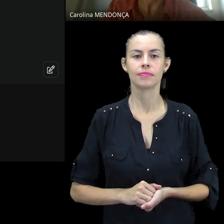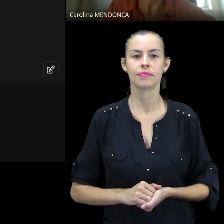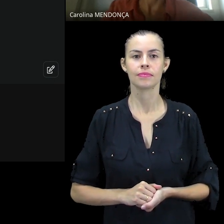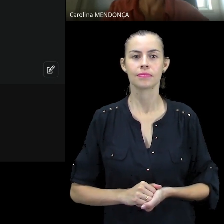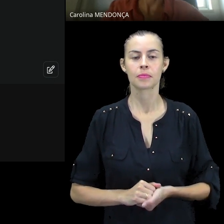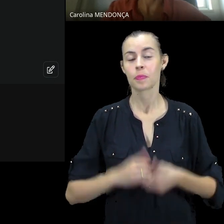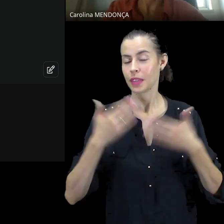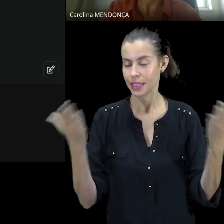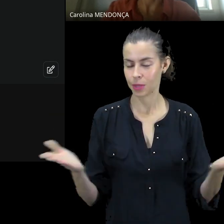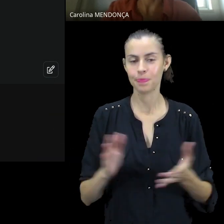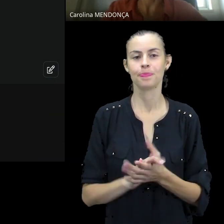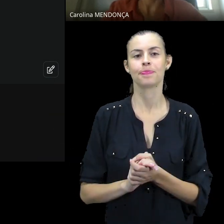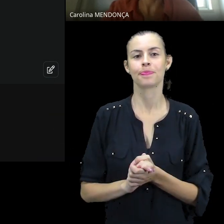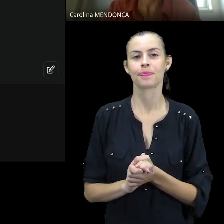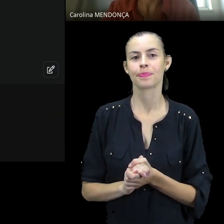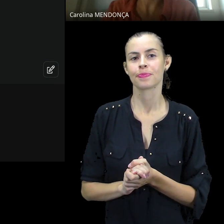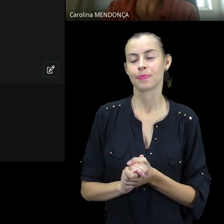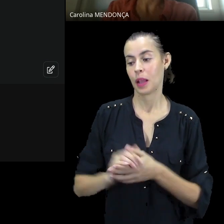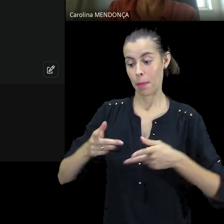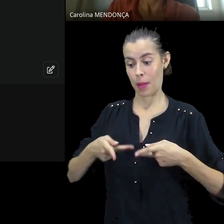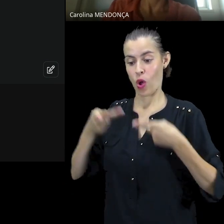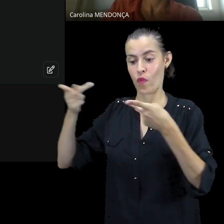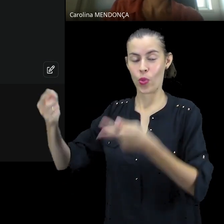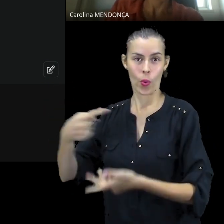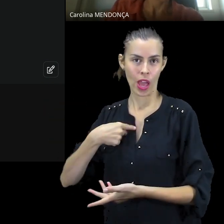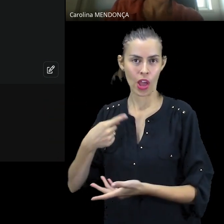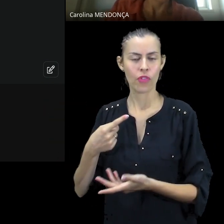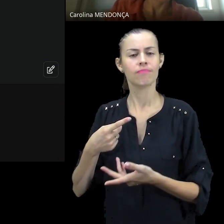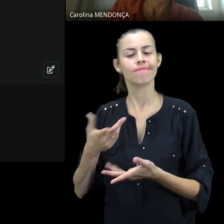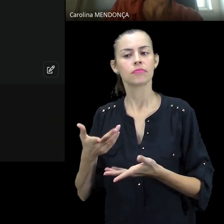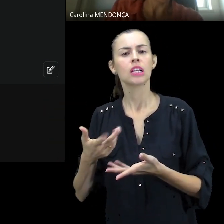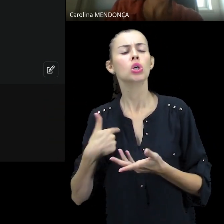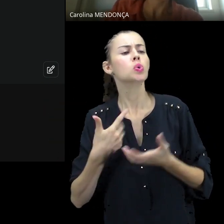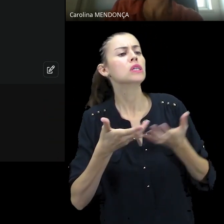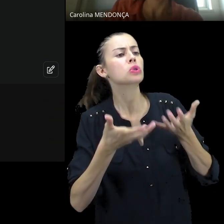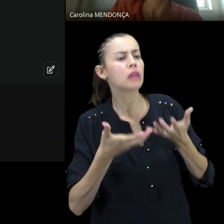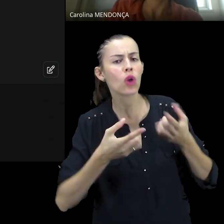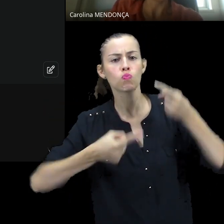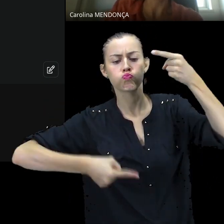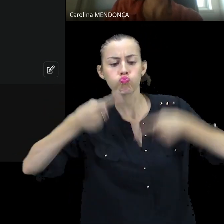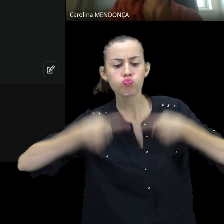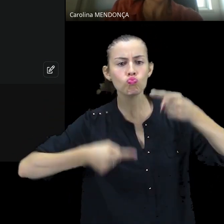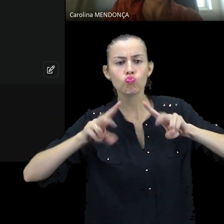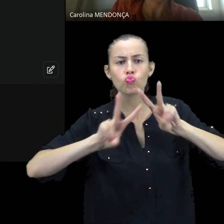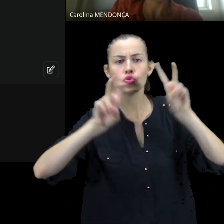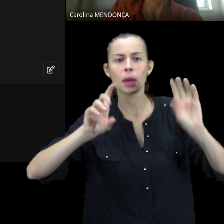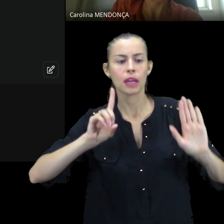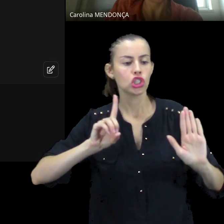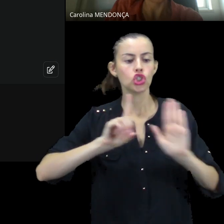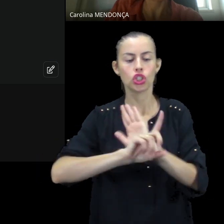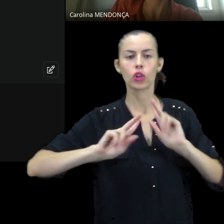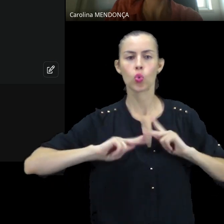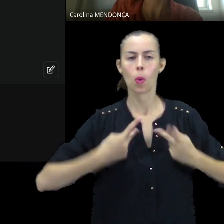quando Heloísa falou comigo, né, que queria fazer esse debate sobre a questão dos